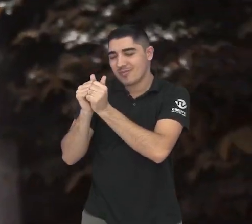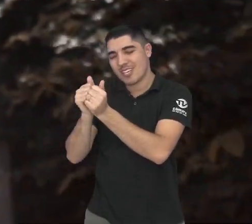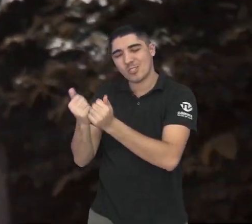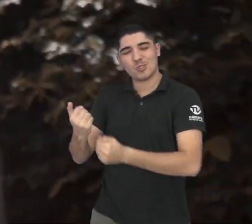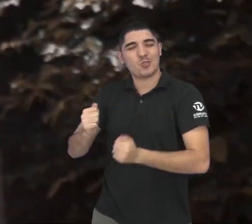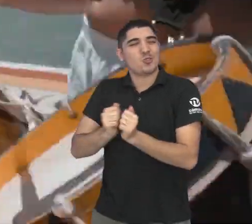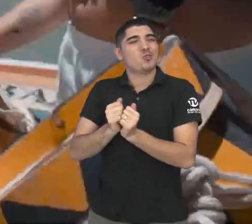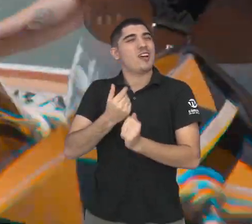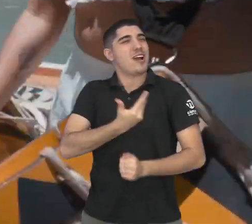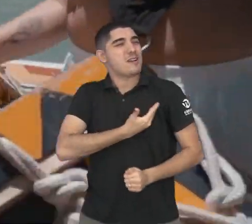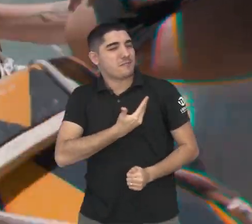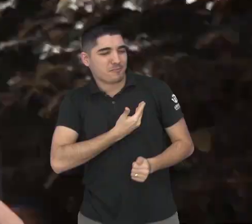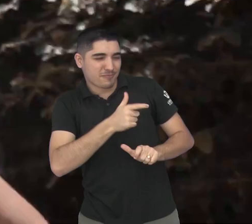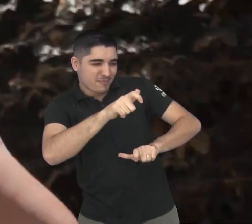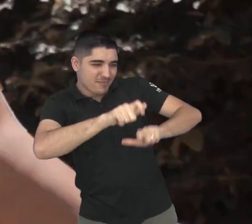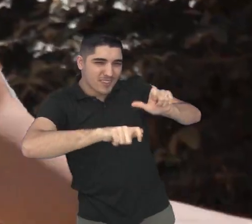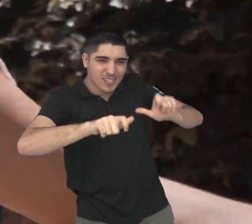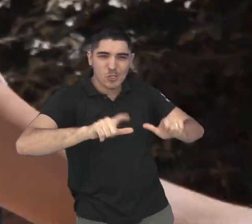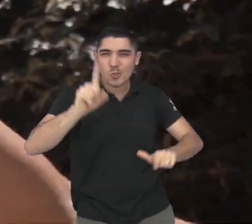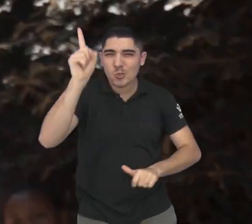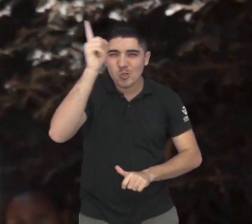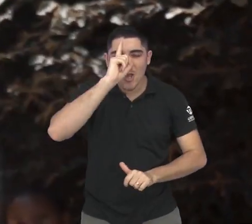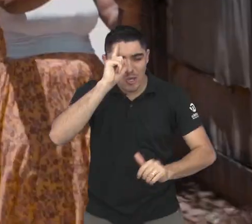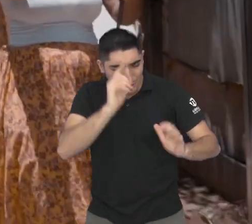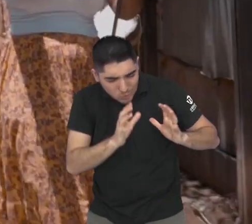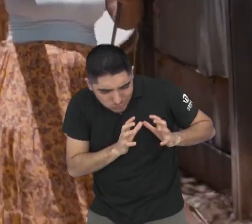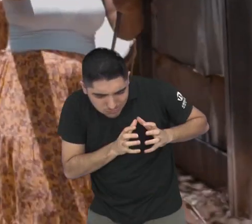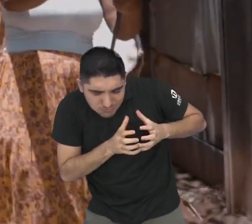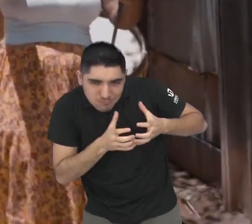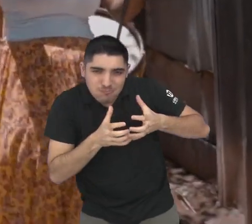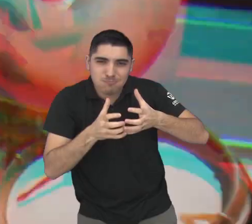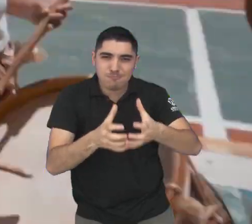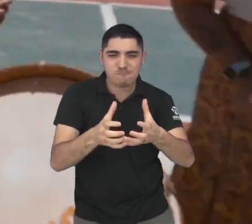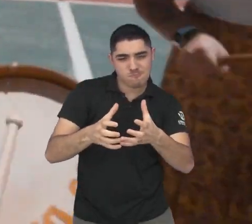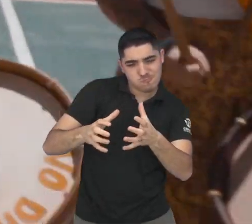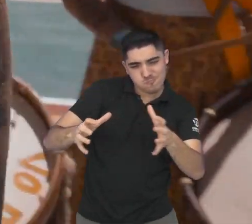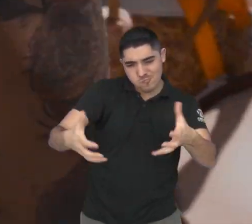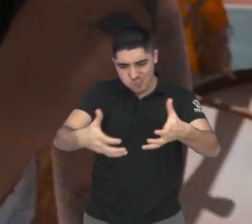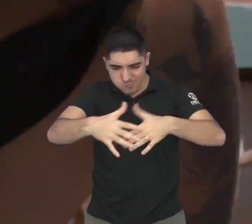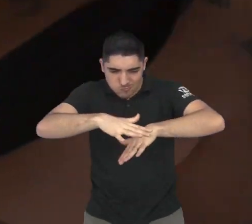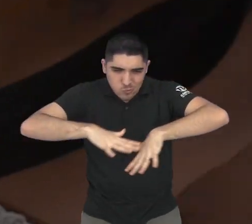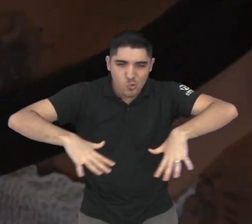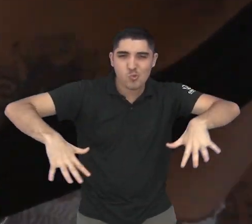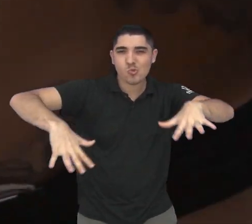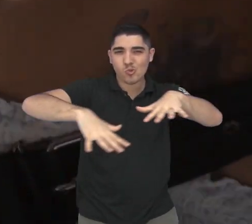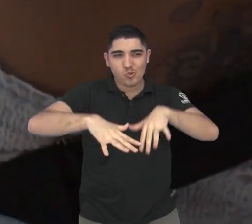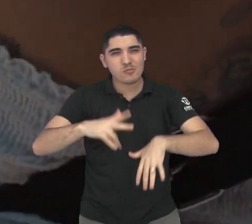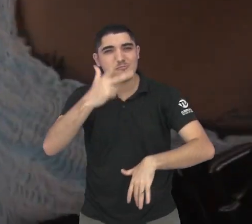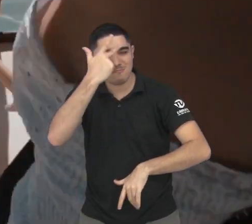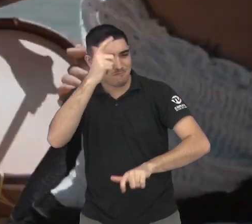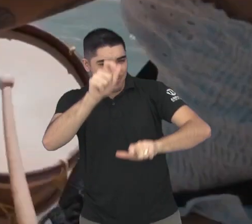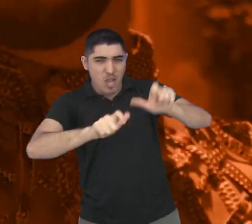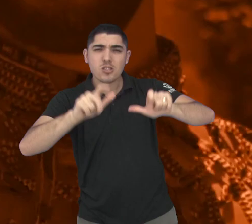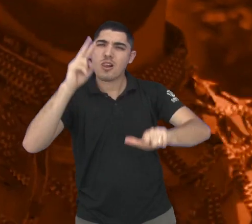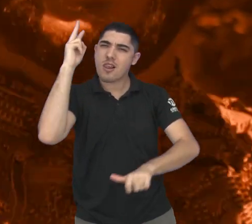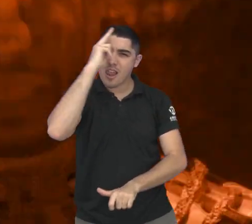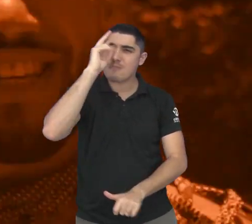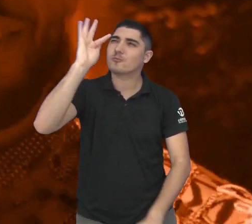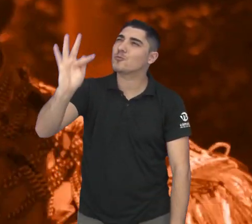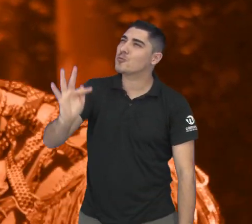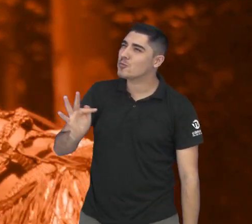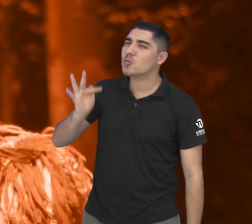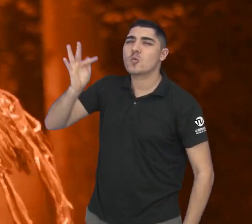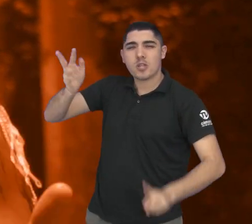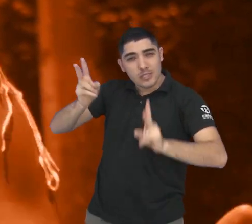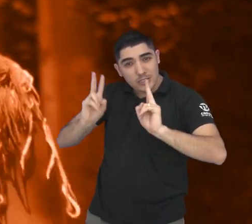levar comigo o bom dia no meio da multidão. Quero levar o infinito,